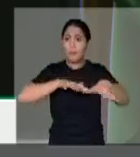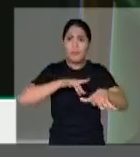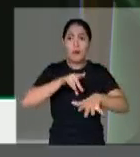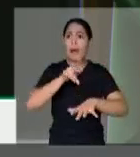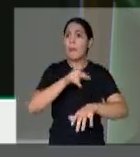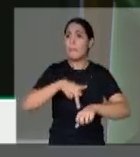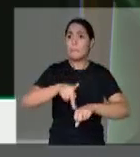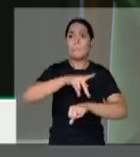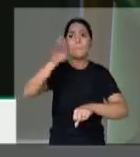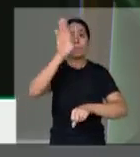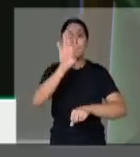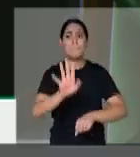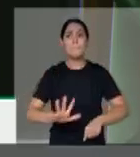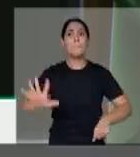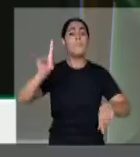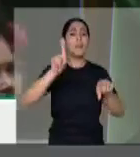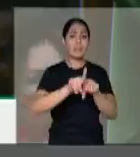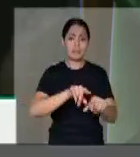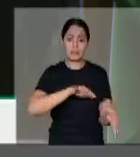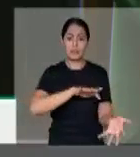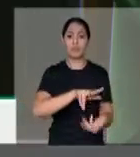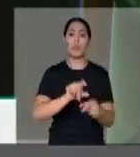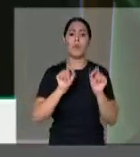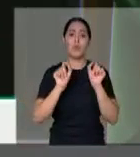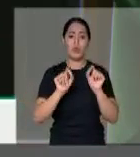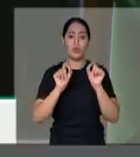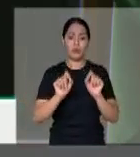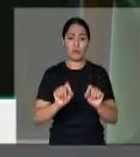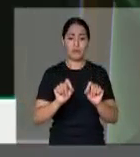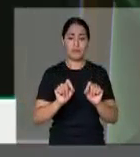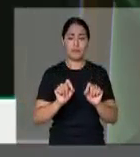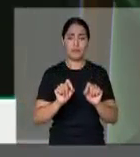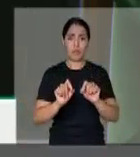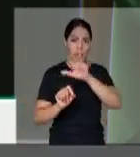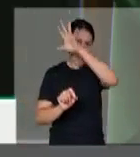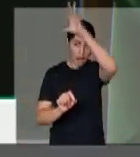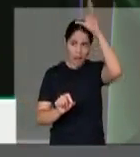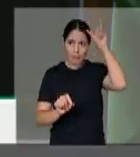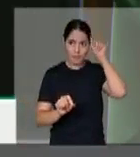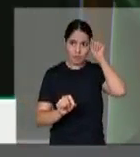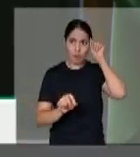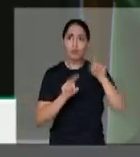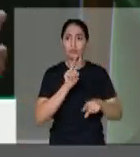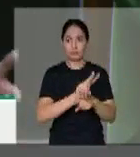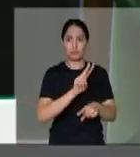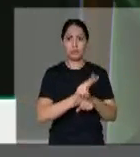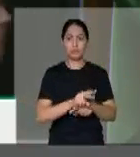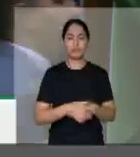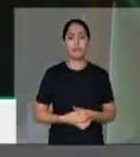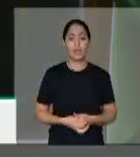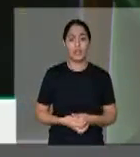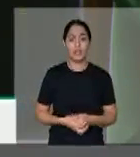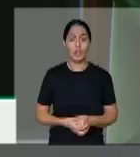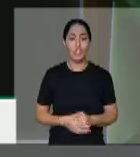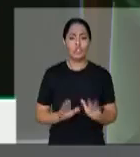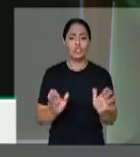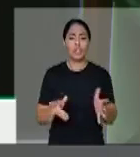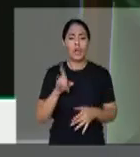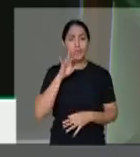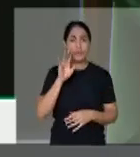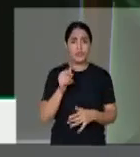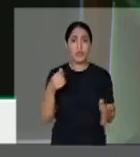país inteiro e o mundo inteiro, que é a preservação da Amazônia. Hoje, na véspera do